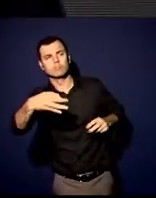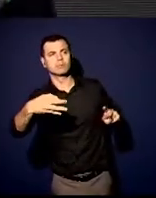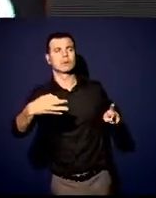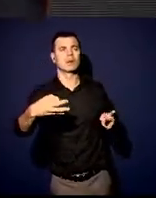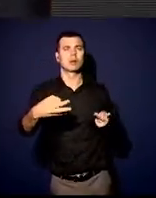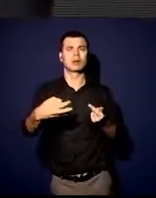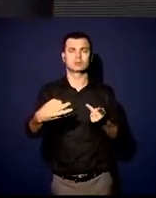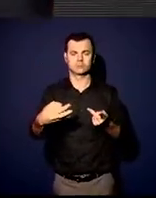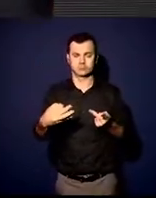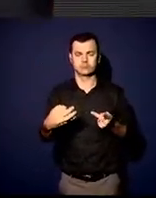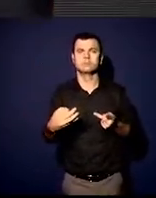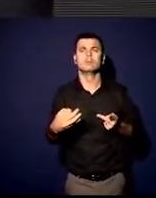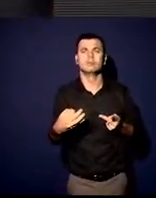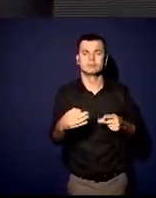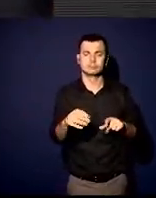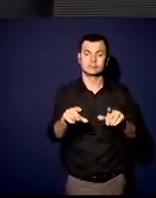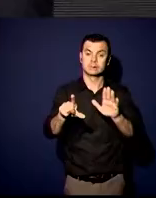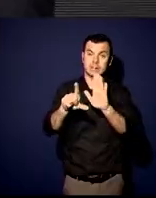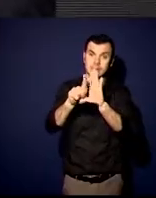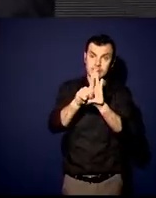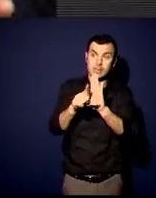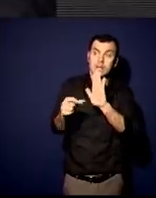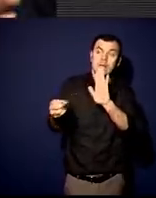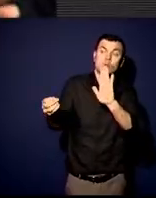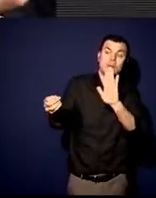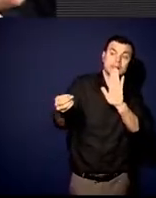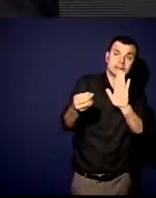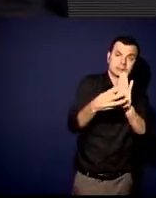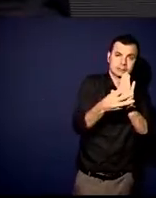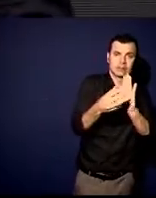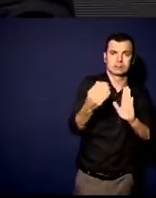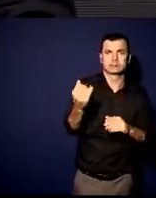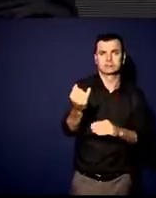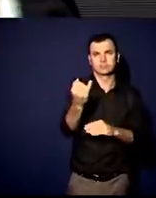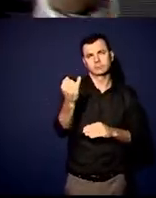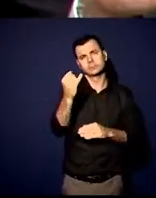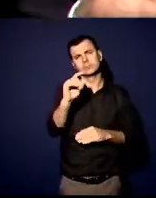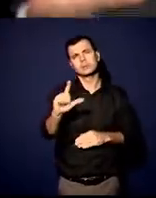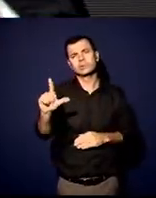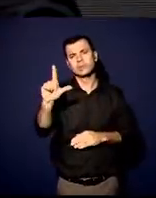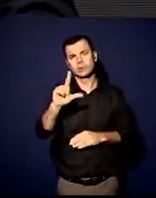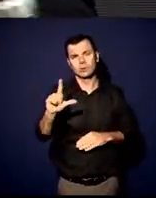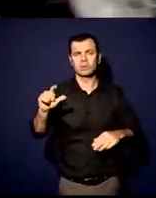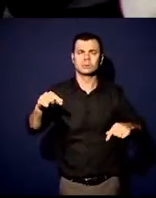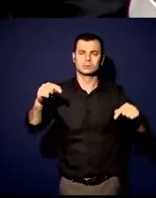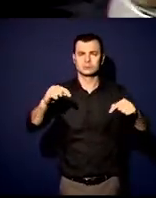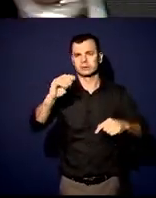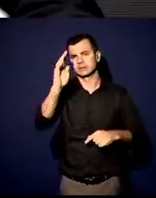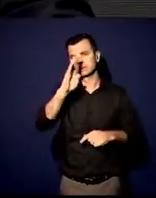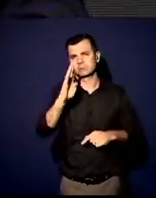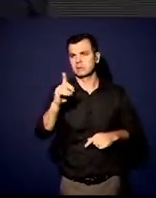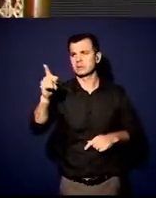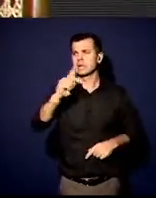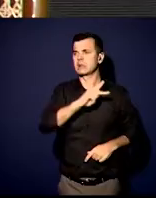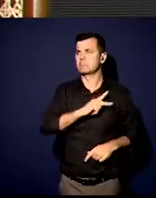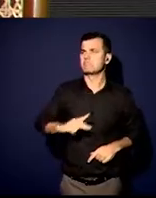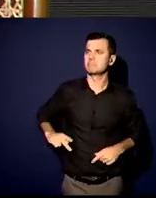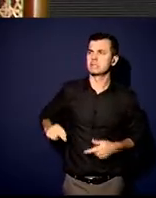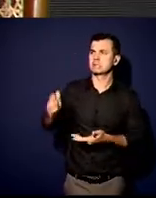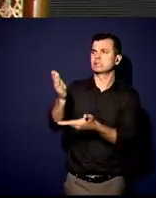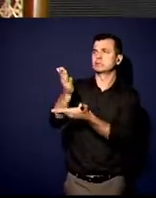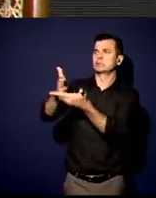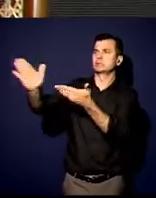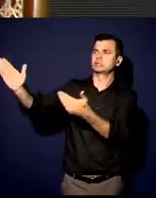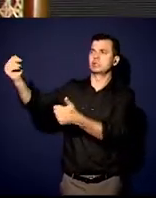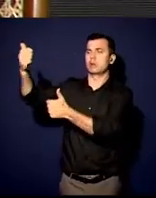atualizar a legislação e lógico a gente no Brasil radicaliza muito é impeachment de Presidente da República o impeachment